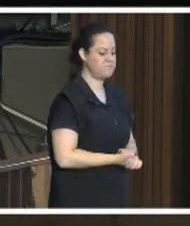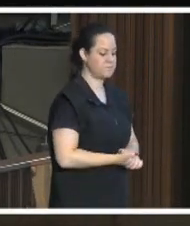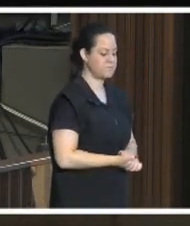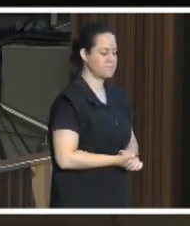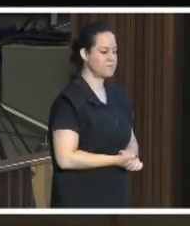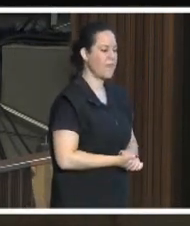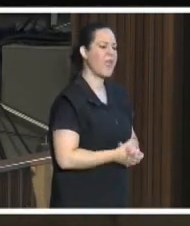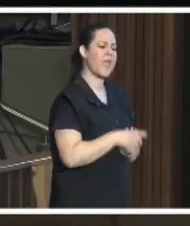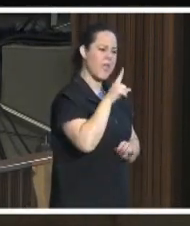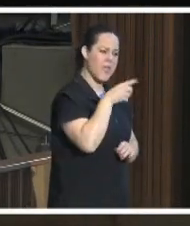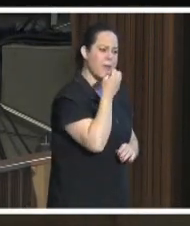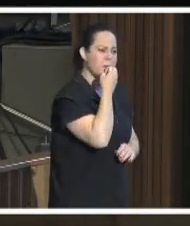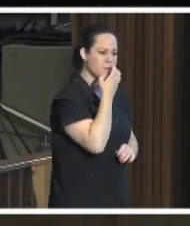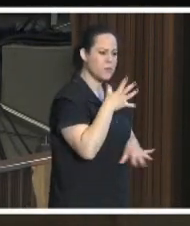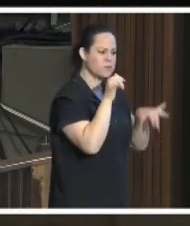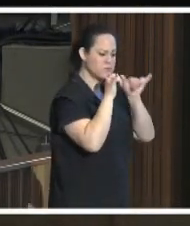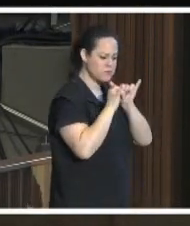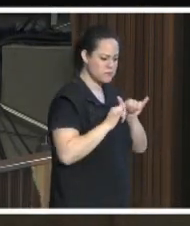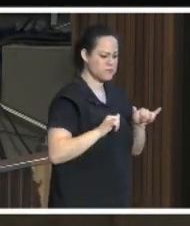Essa era a boa notícia.